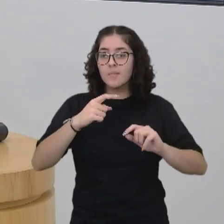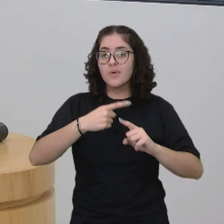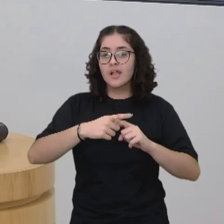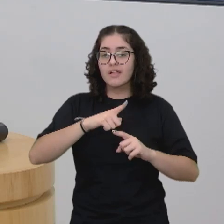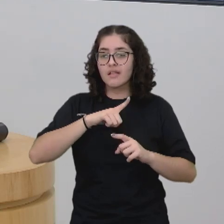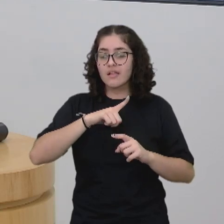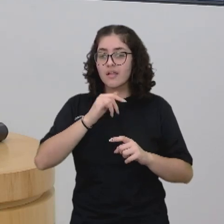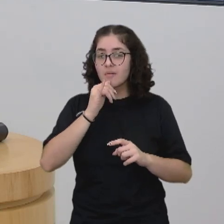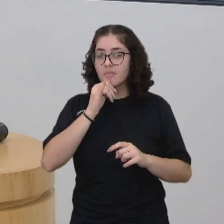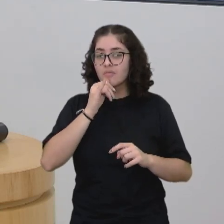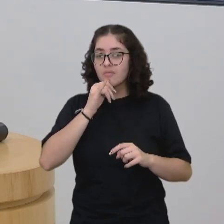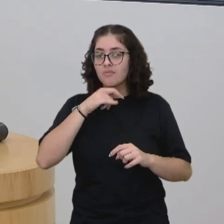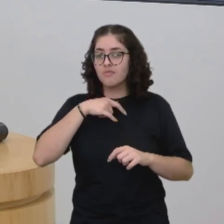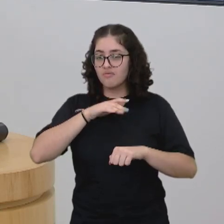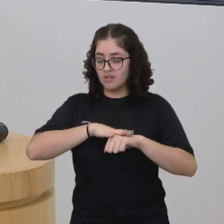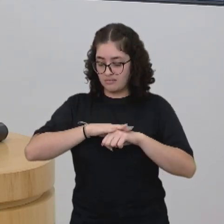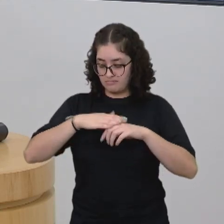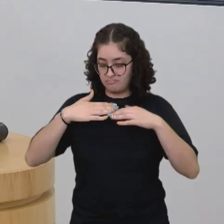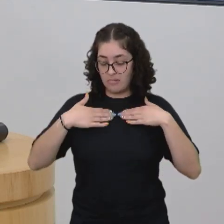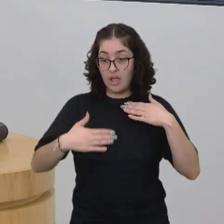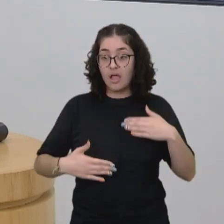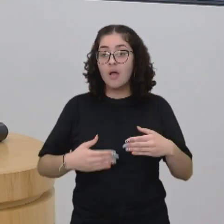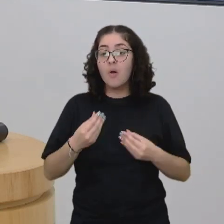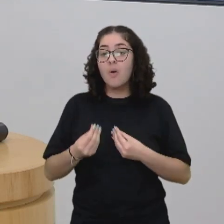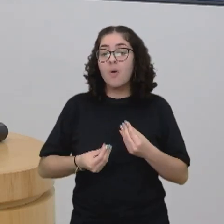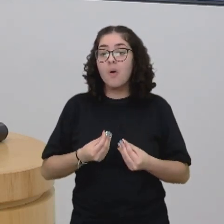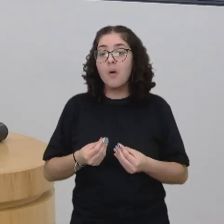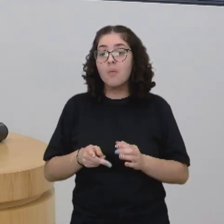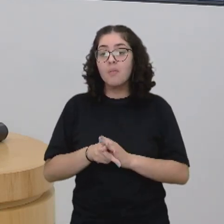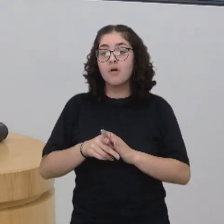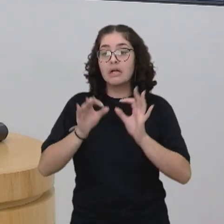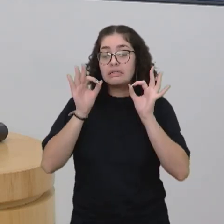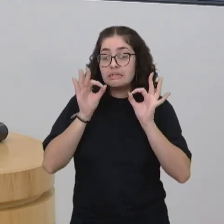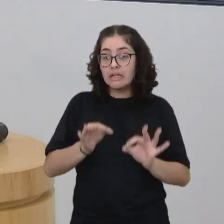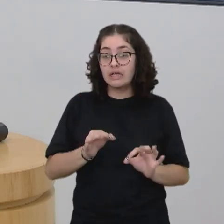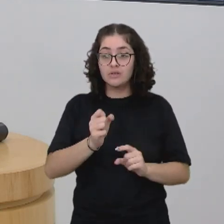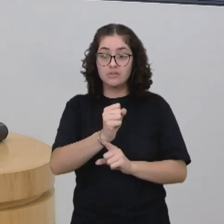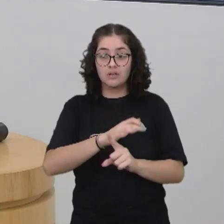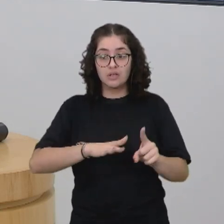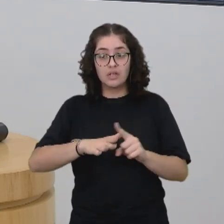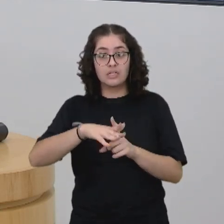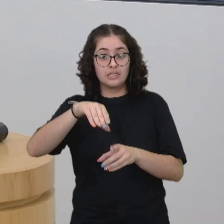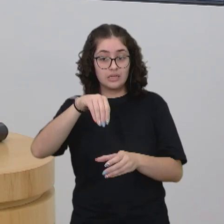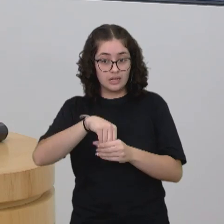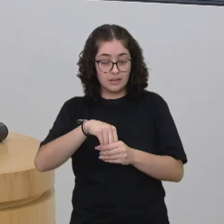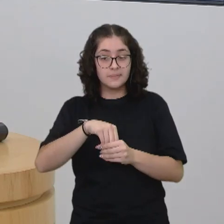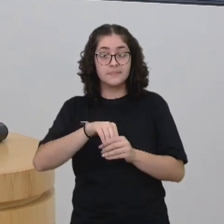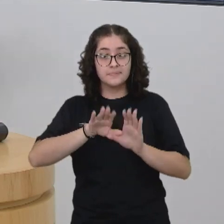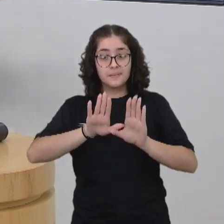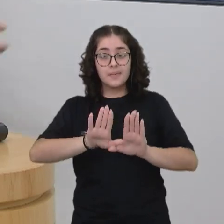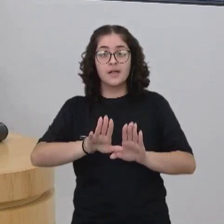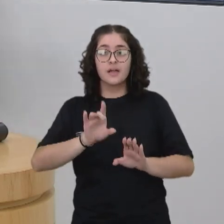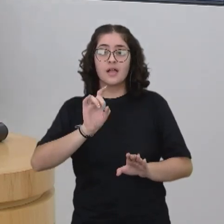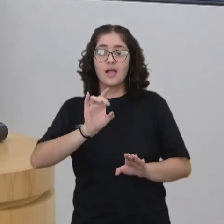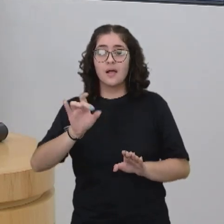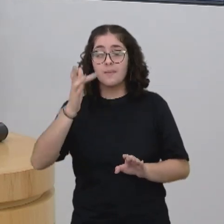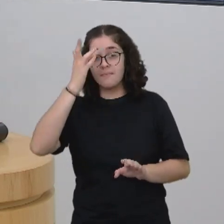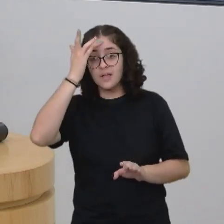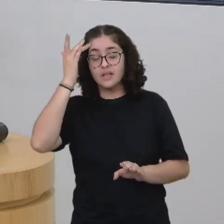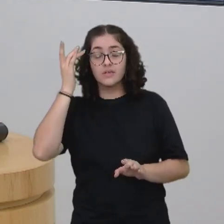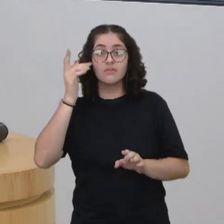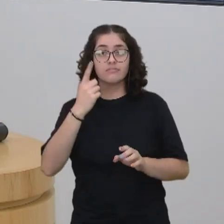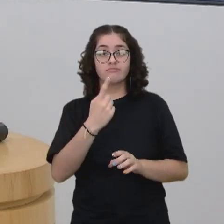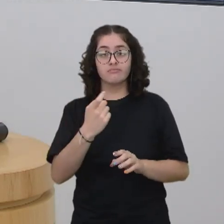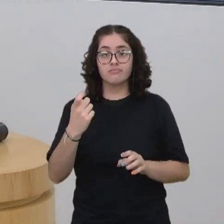de comportamentos que a gente considera correto por uma sociedade. Obviamente, a interpretação é subjetiva e